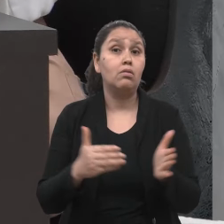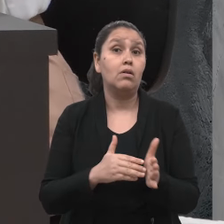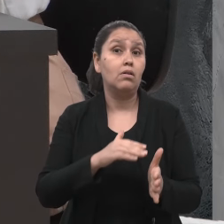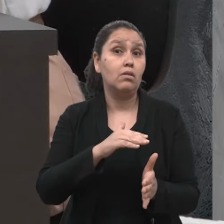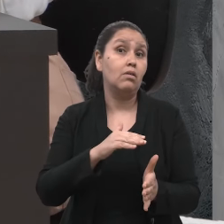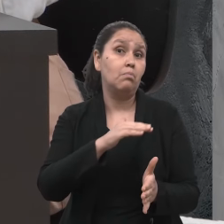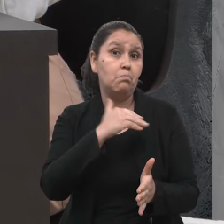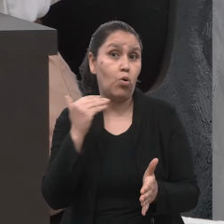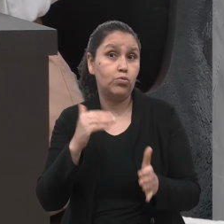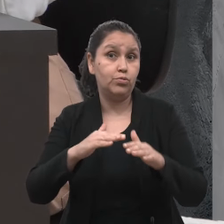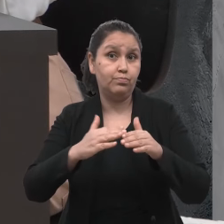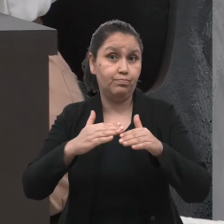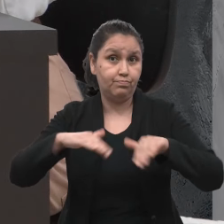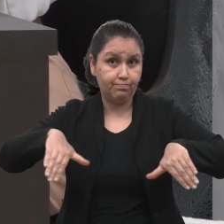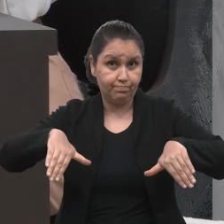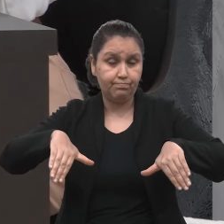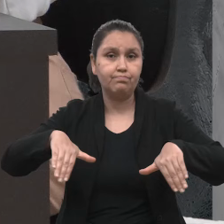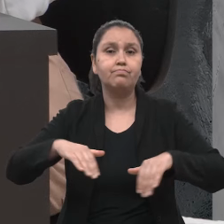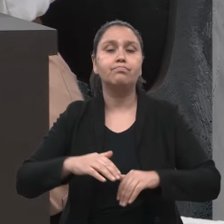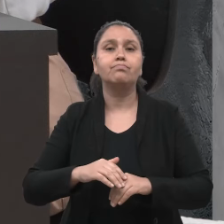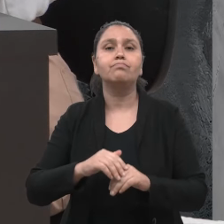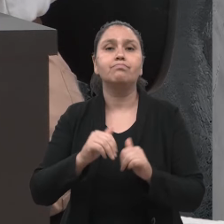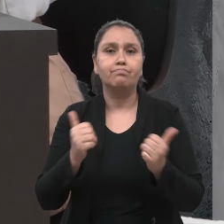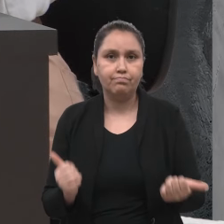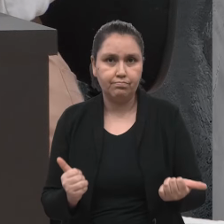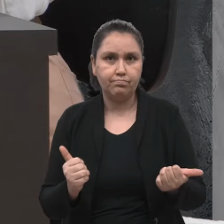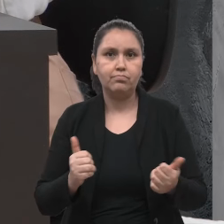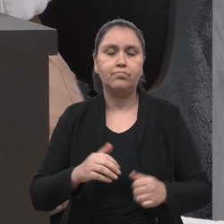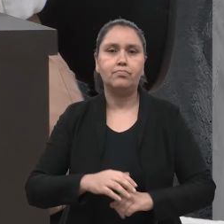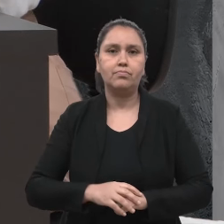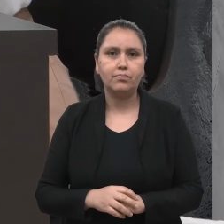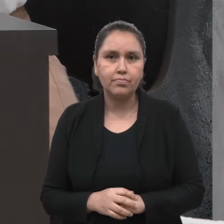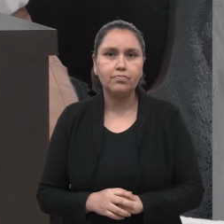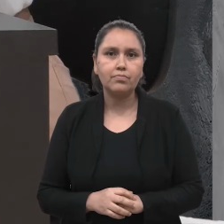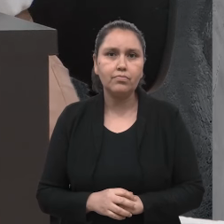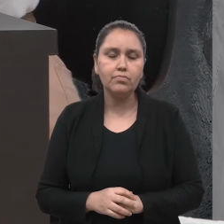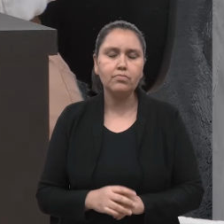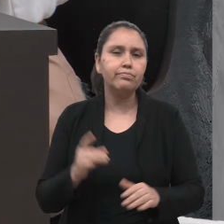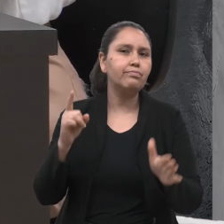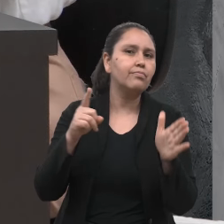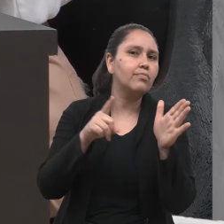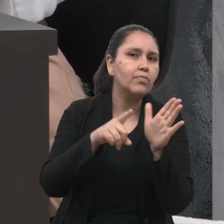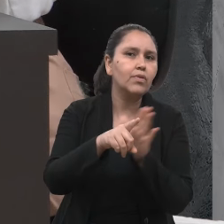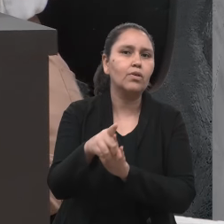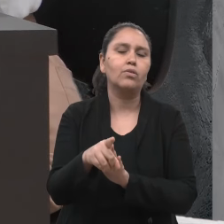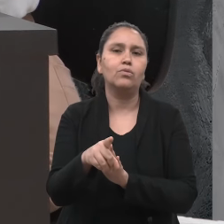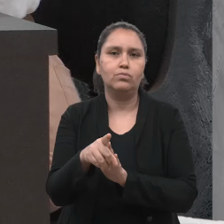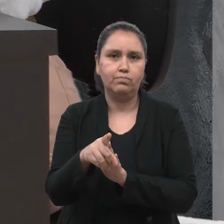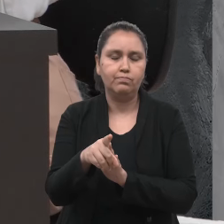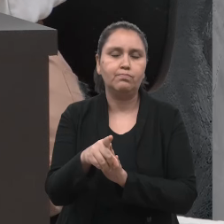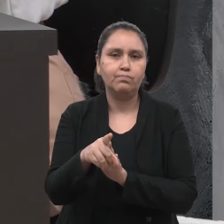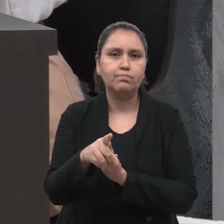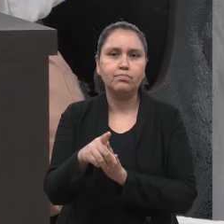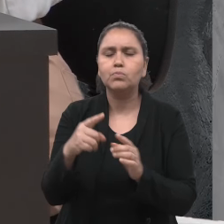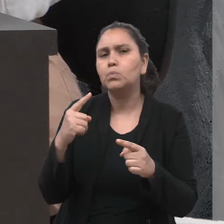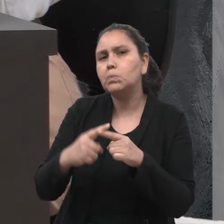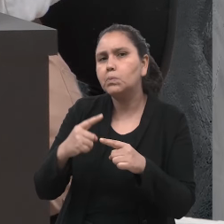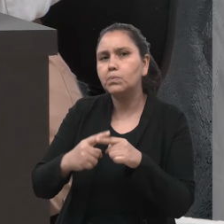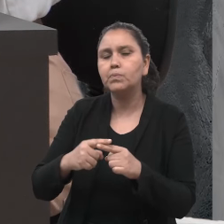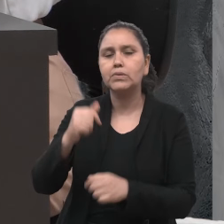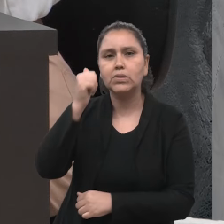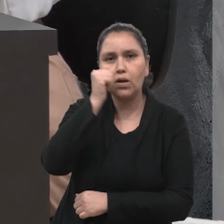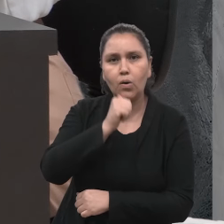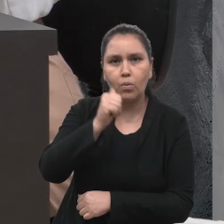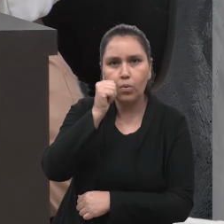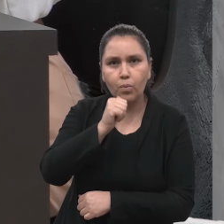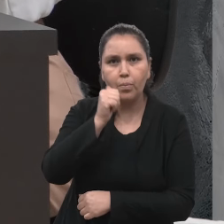Milena, seja bem-vinda, obrigada por estar aqui conosco e a gente vai começar já direto, já vou te perguntando, por